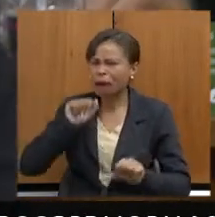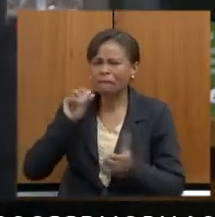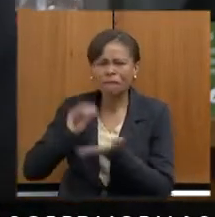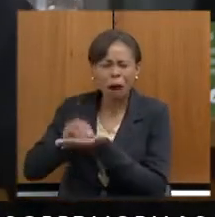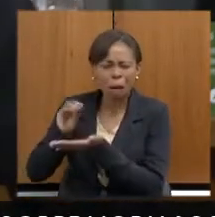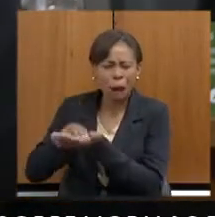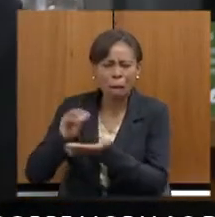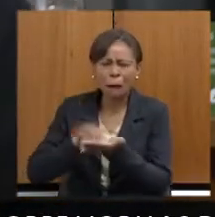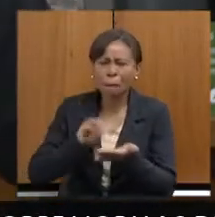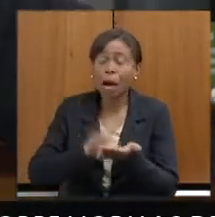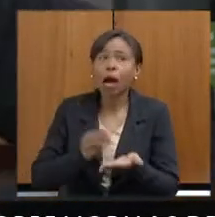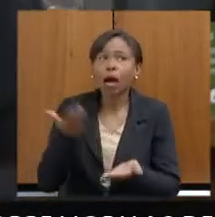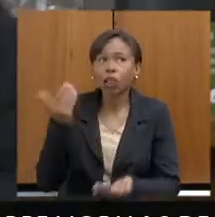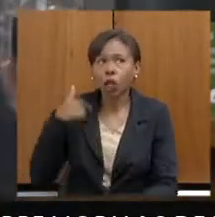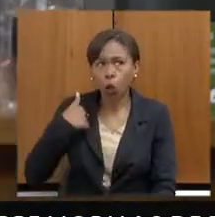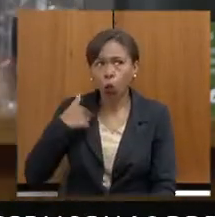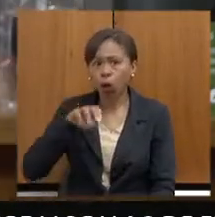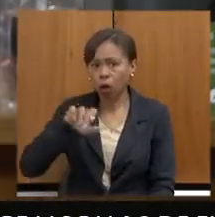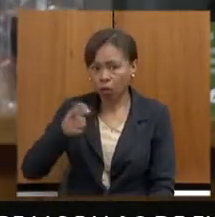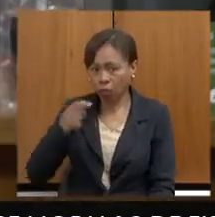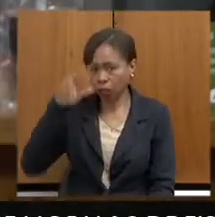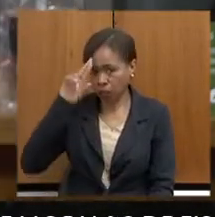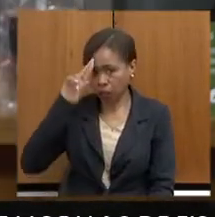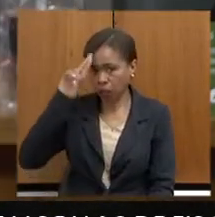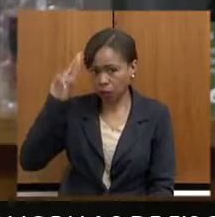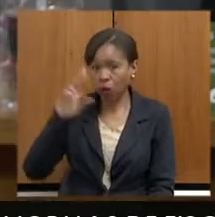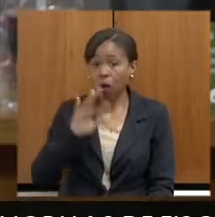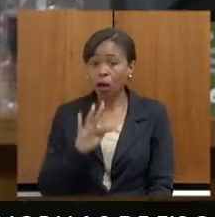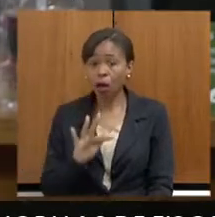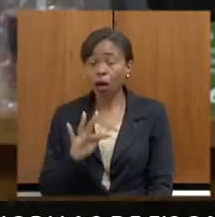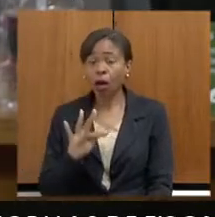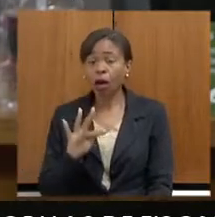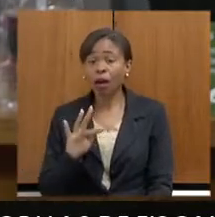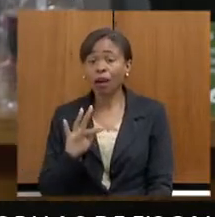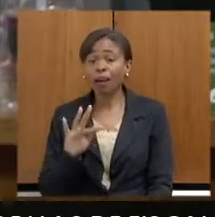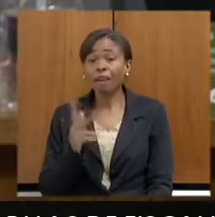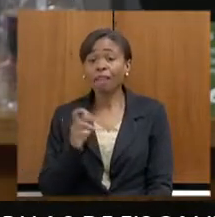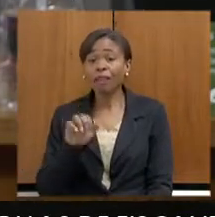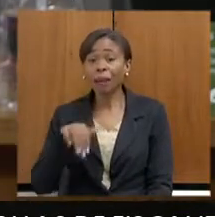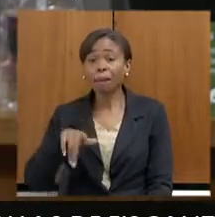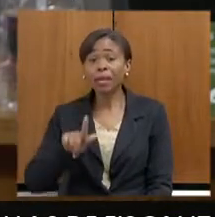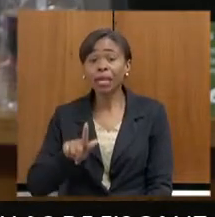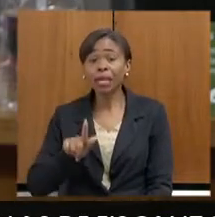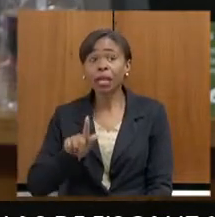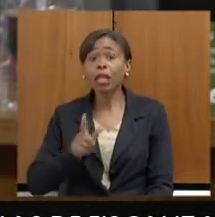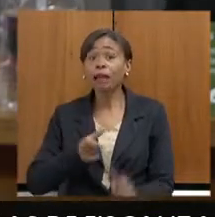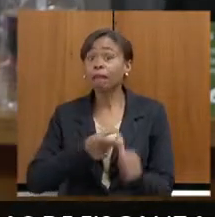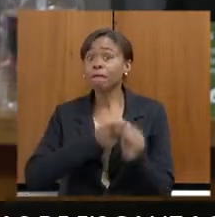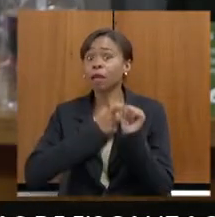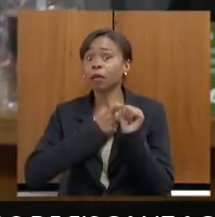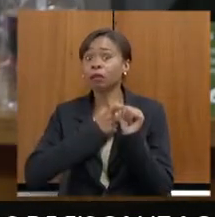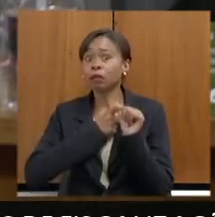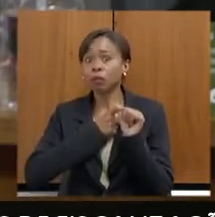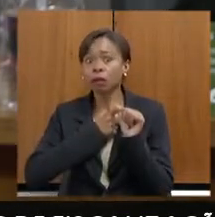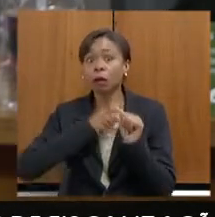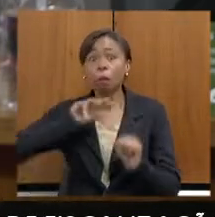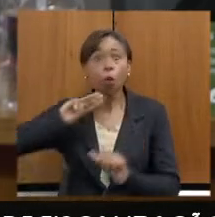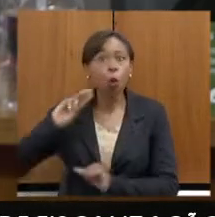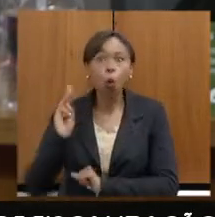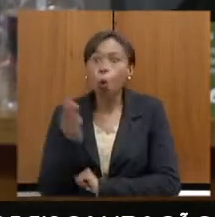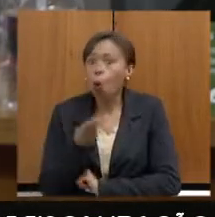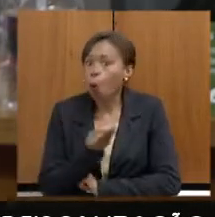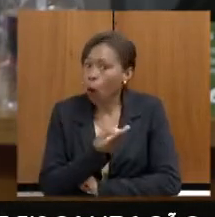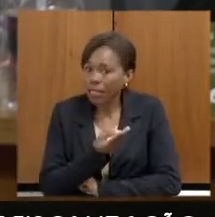diretor que a gente devia sofre amiga devia 250 milhões de reais os merecedores tão Ninguém queria vender para gente